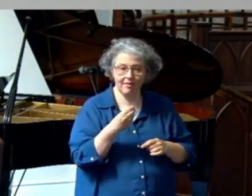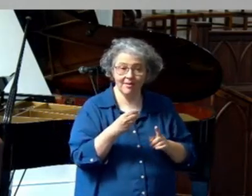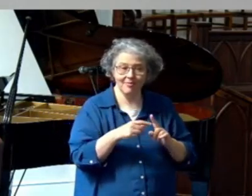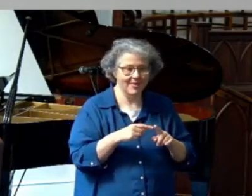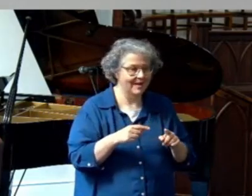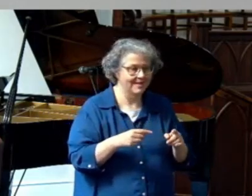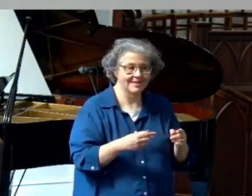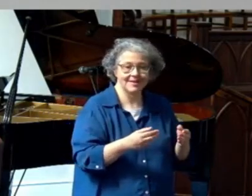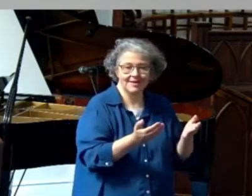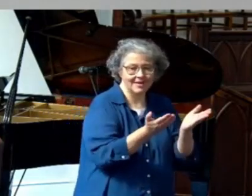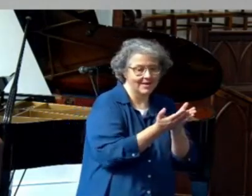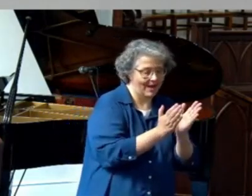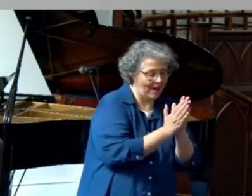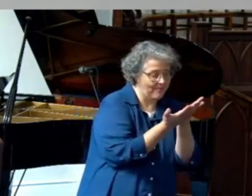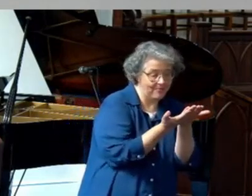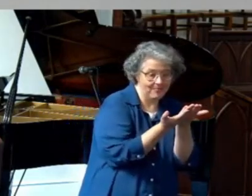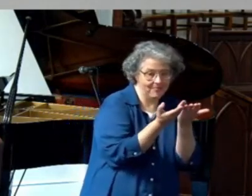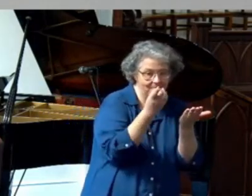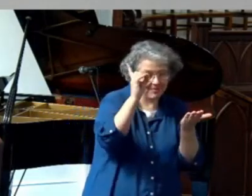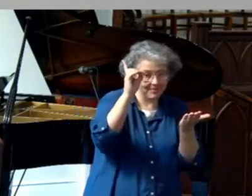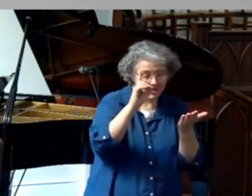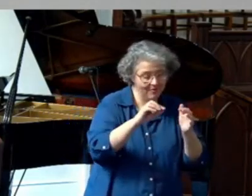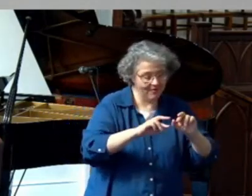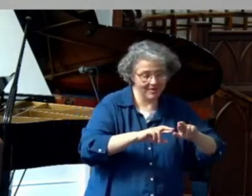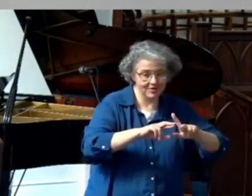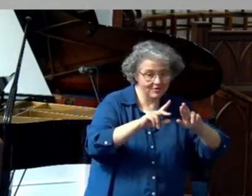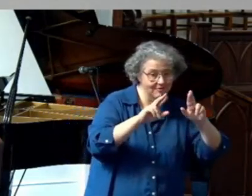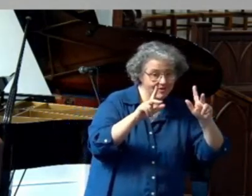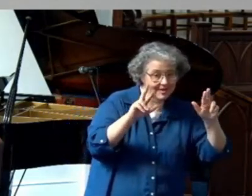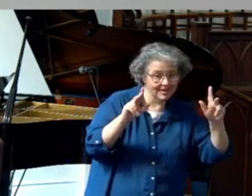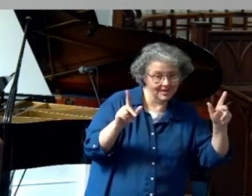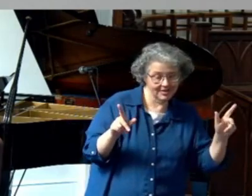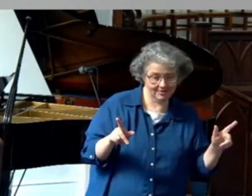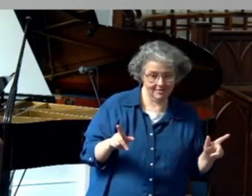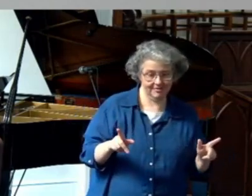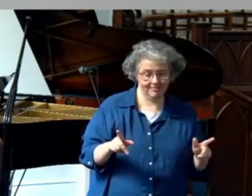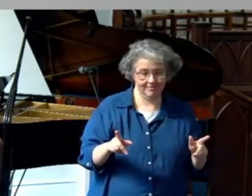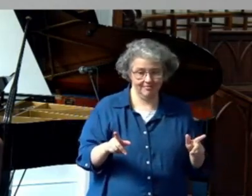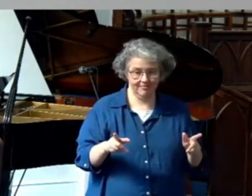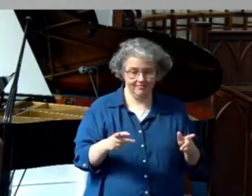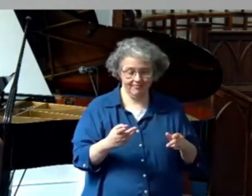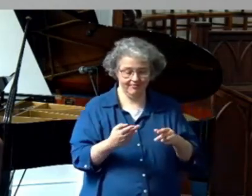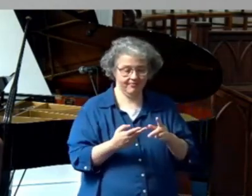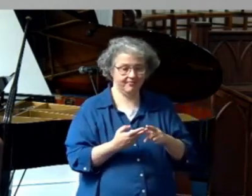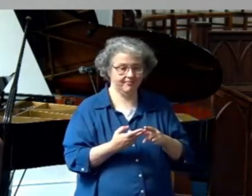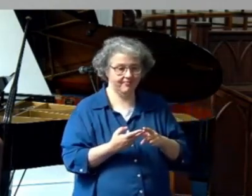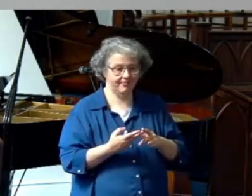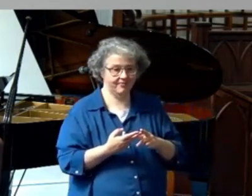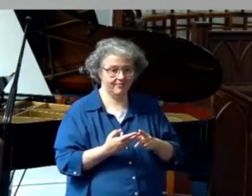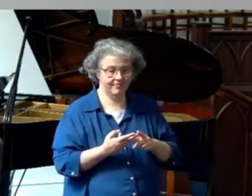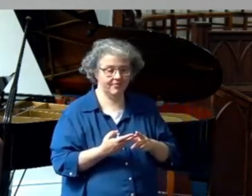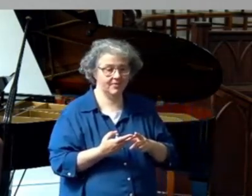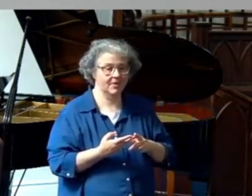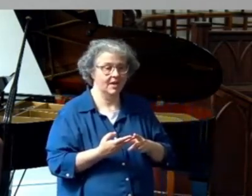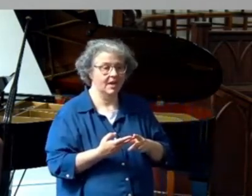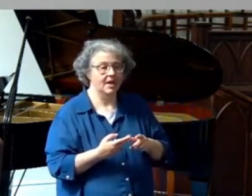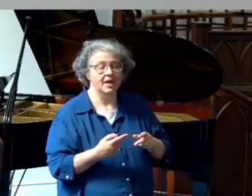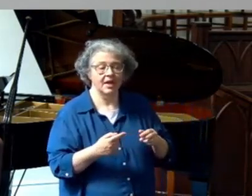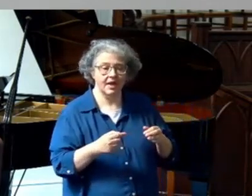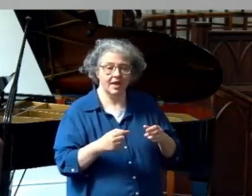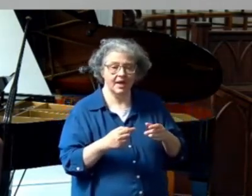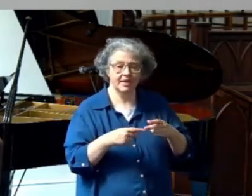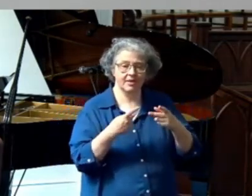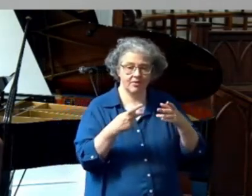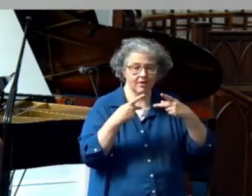ver. Veja outra pessoa também que trabalha essa questão acerca da vida. E aqui eu não estou emitindo nenhum juízo de valor contra